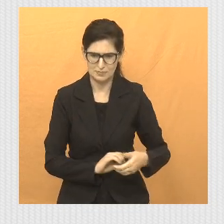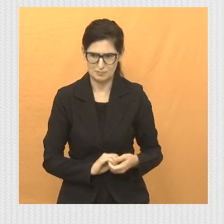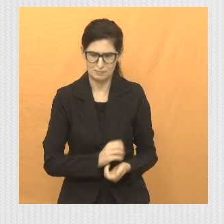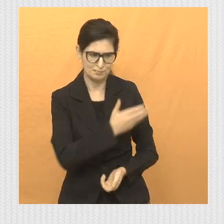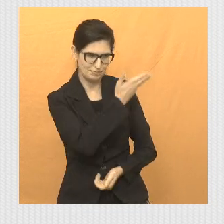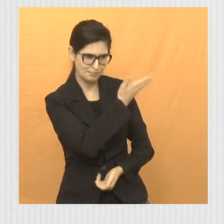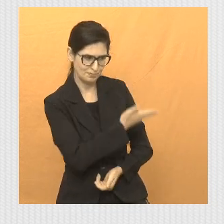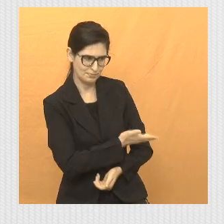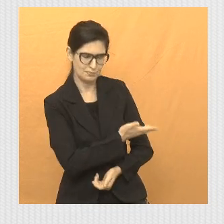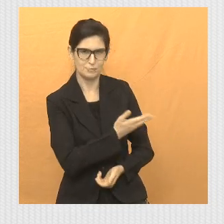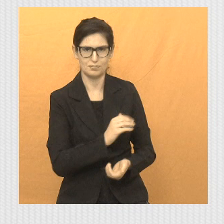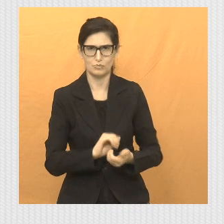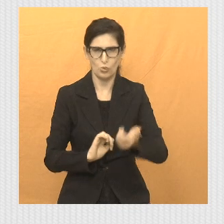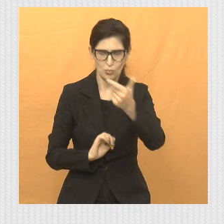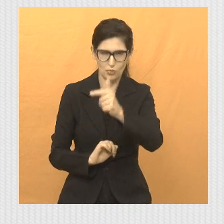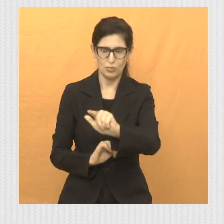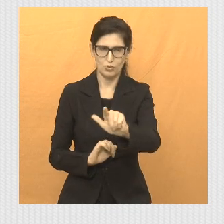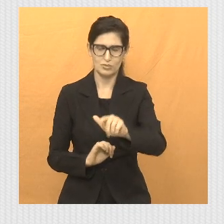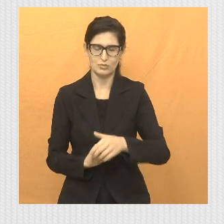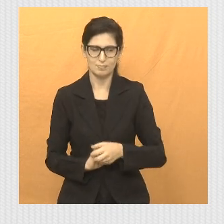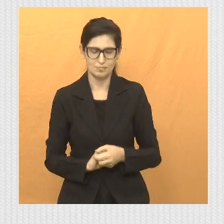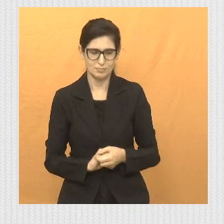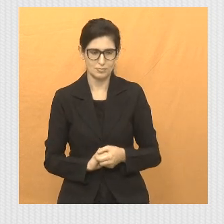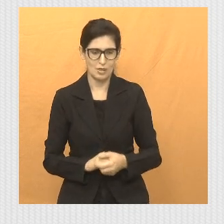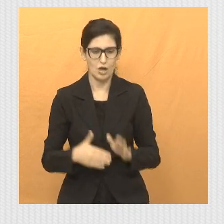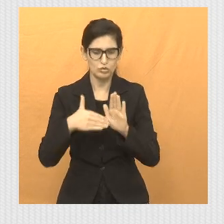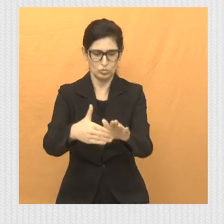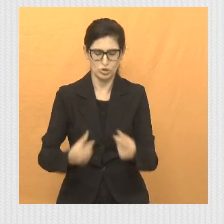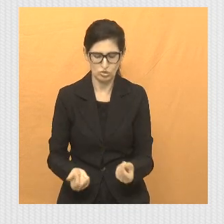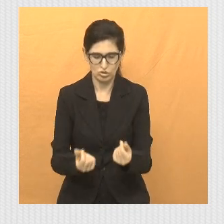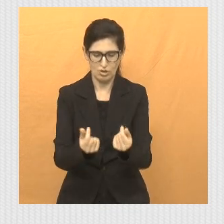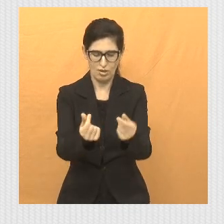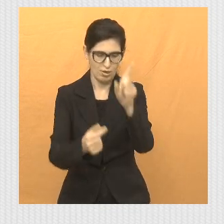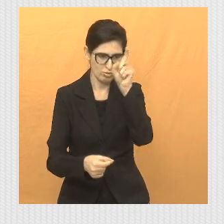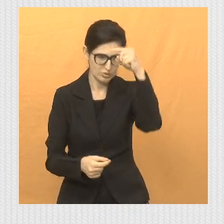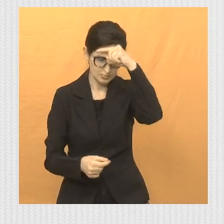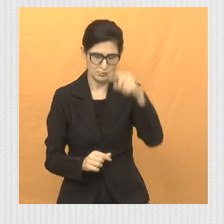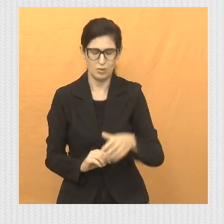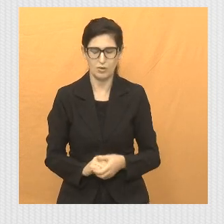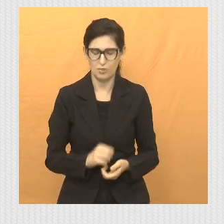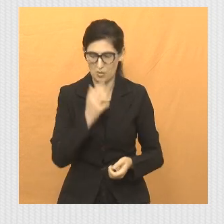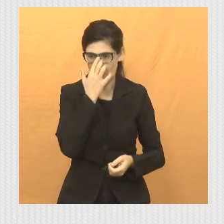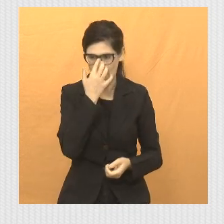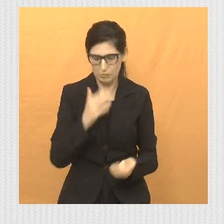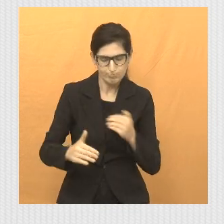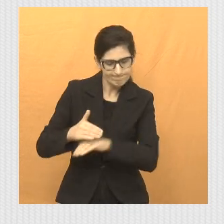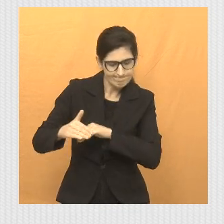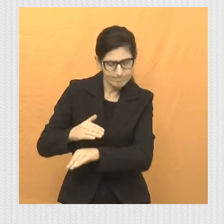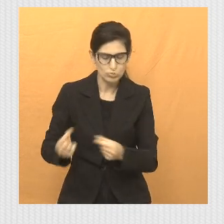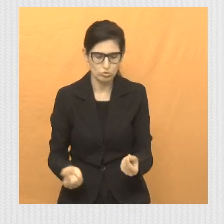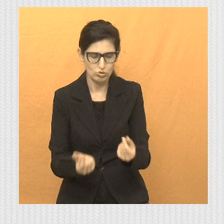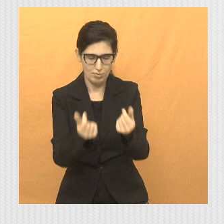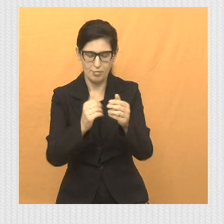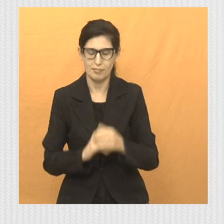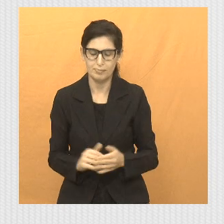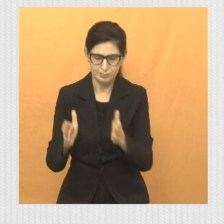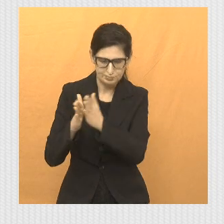Próximo slide, aplicação em saúde. Tivemos uma arrecadação no primeiro quadrimestre